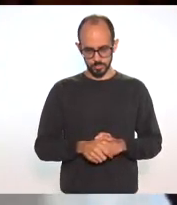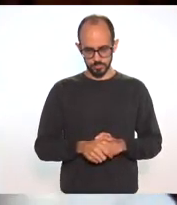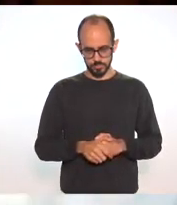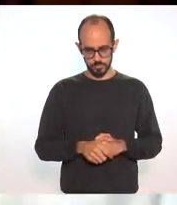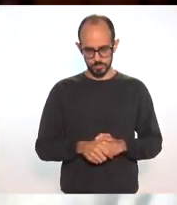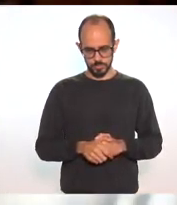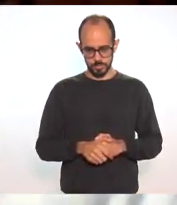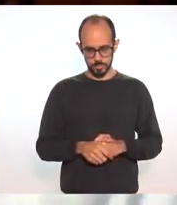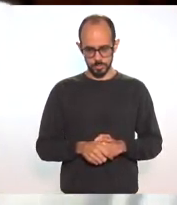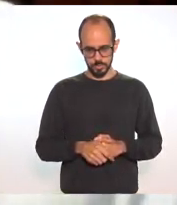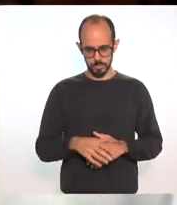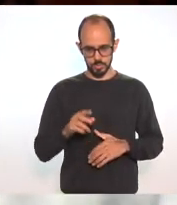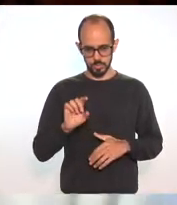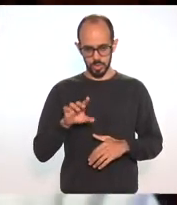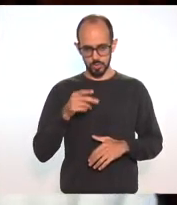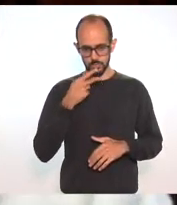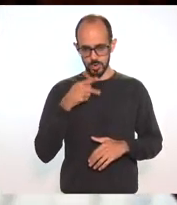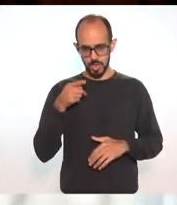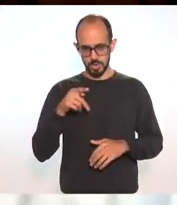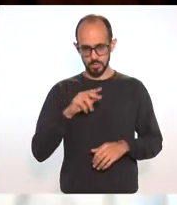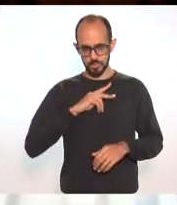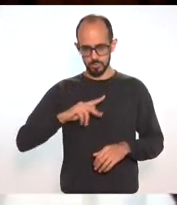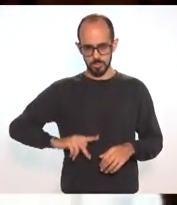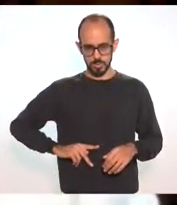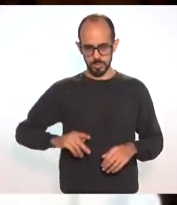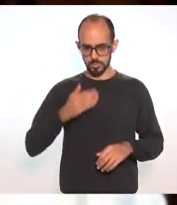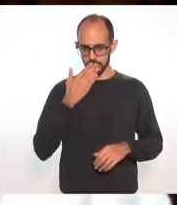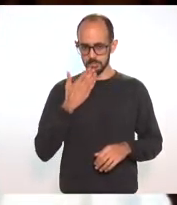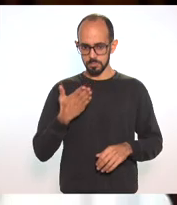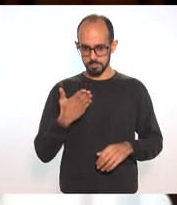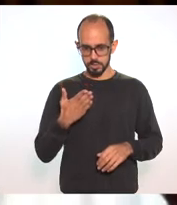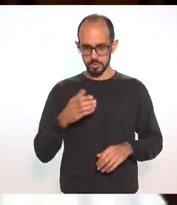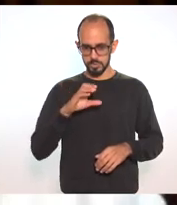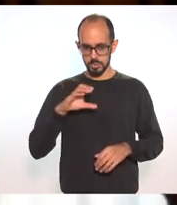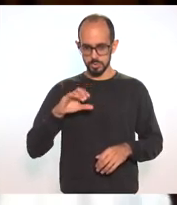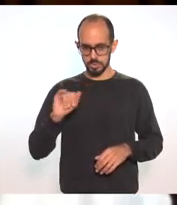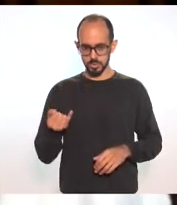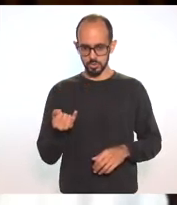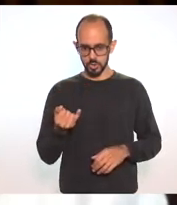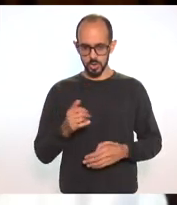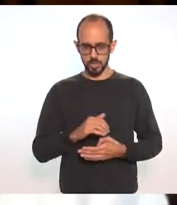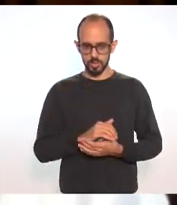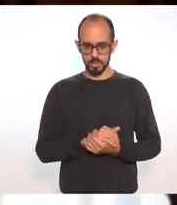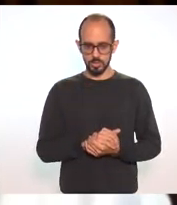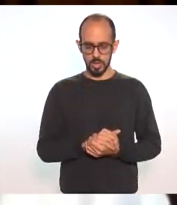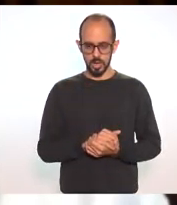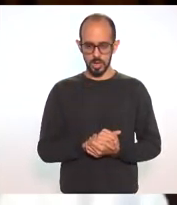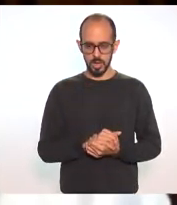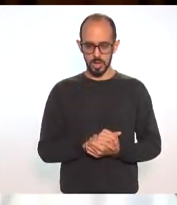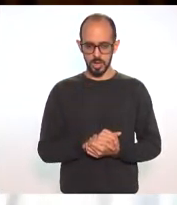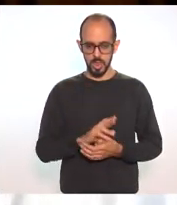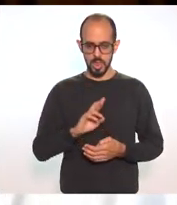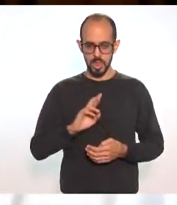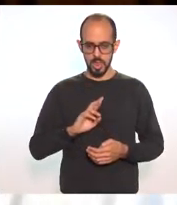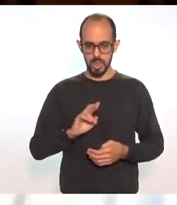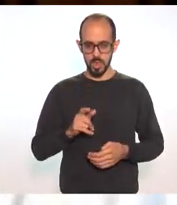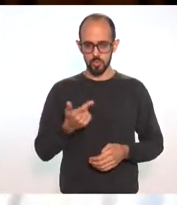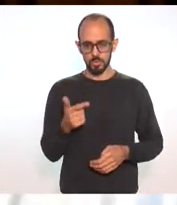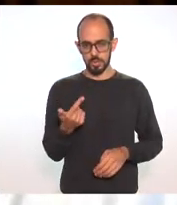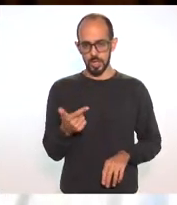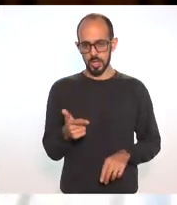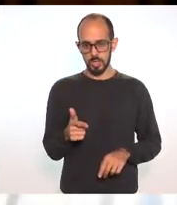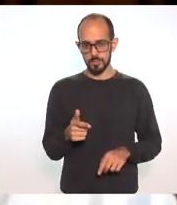Excelência, como presidente, fez uma solicitação e como presidente da CCJ, não há nenhuma questão em não atender,